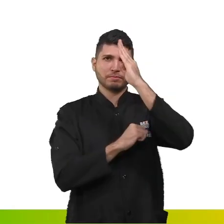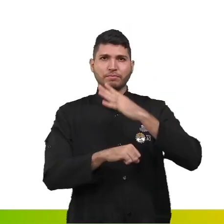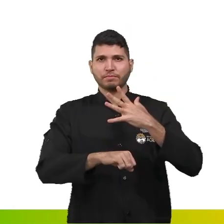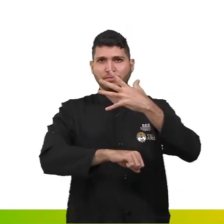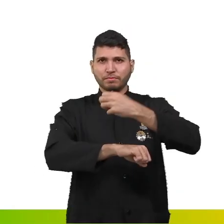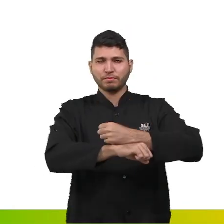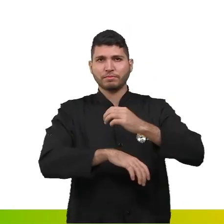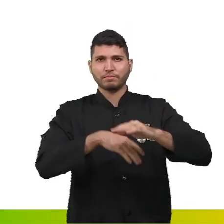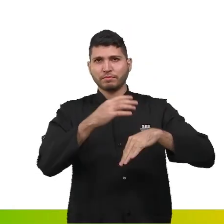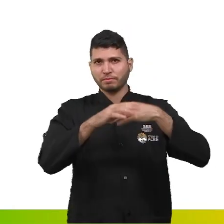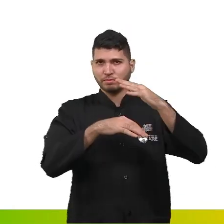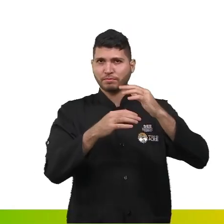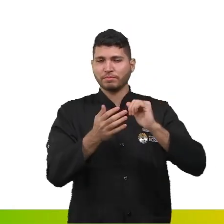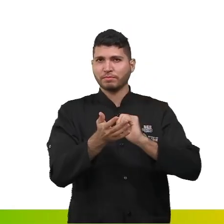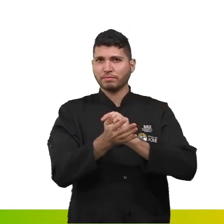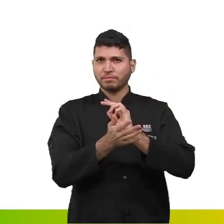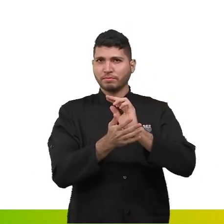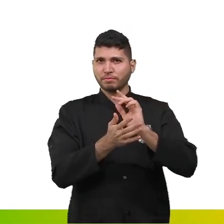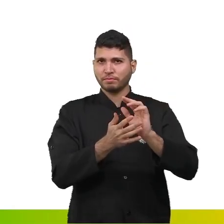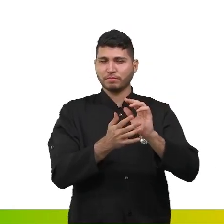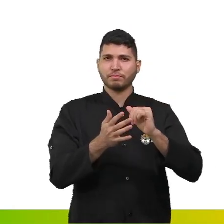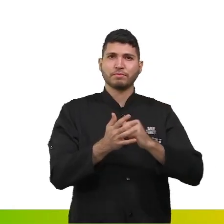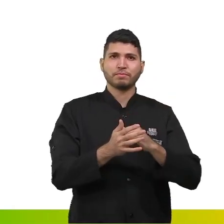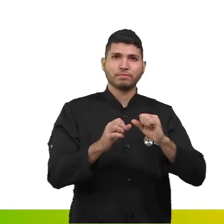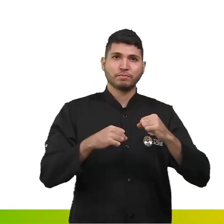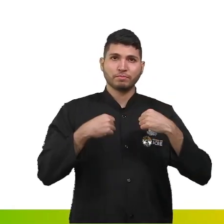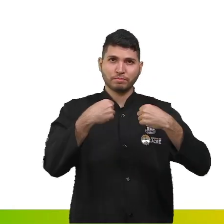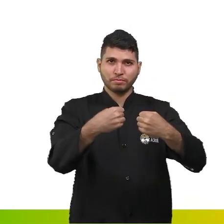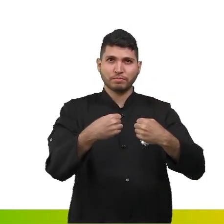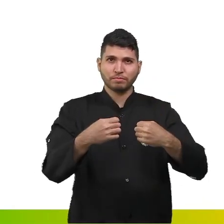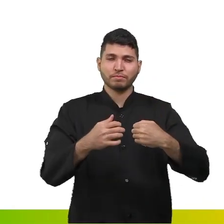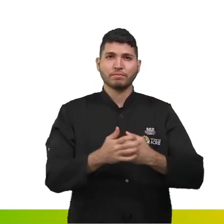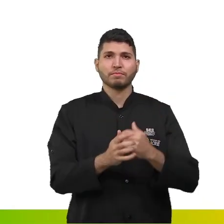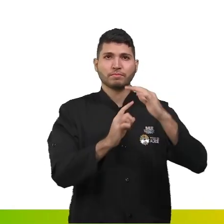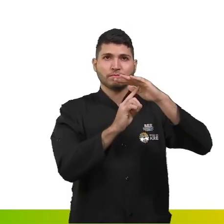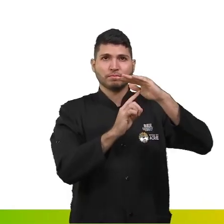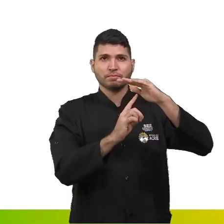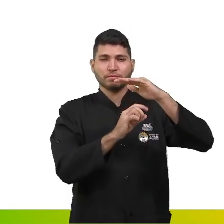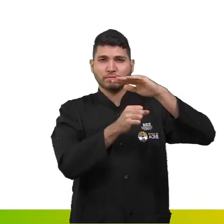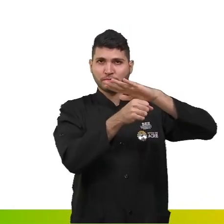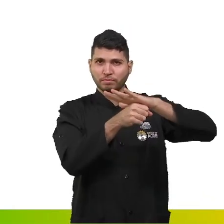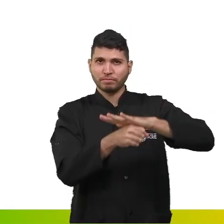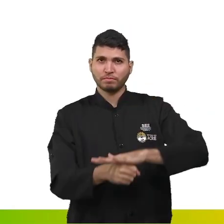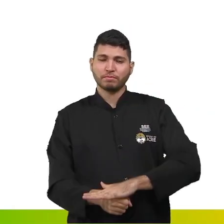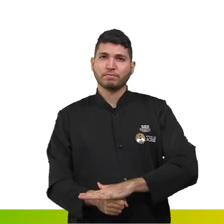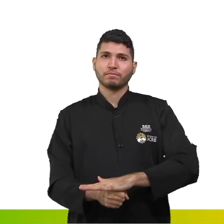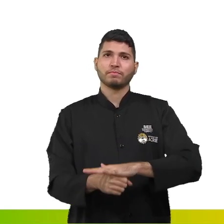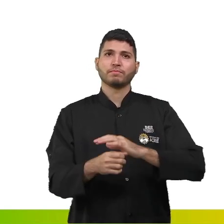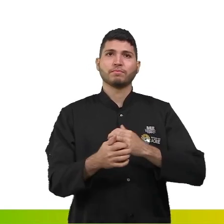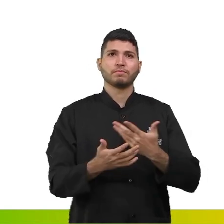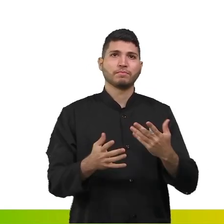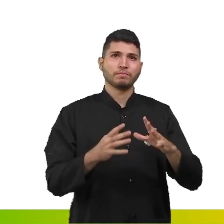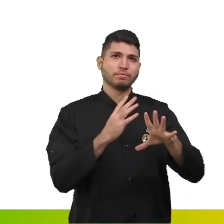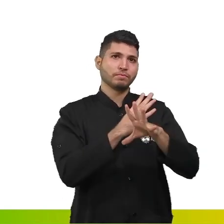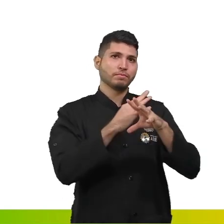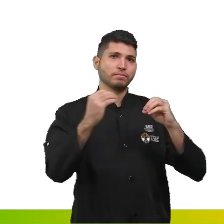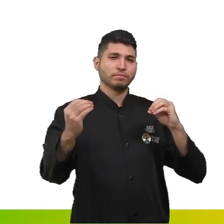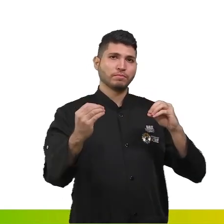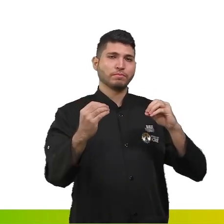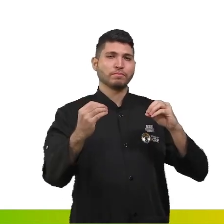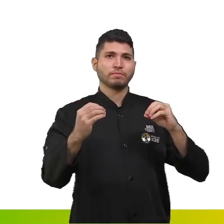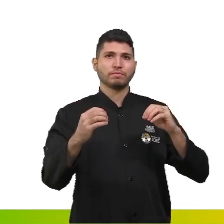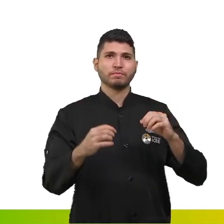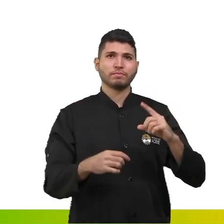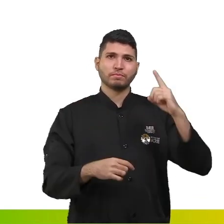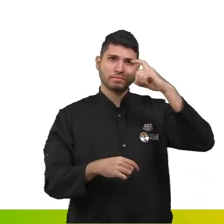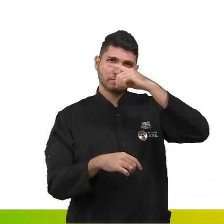colonial desenvolveram diversas formas de resistência à opressão. Entre elas destacaram-se as fugas para área de difícil